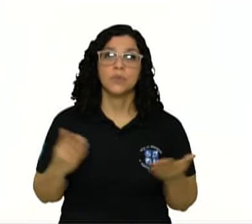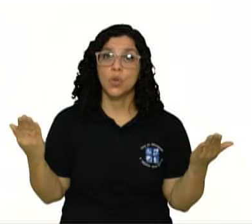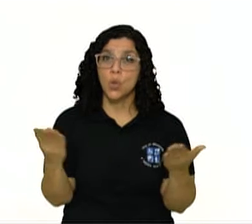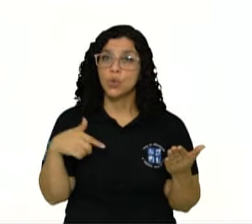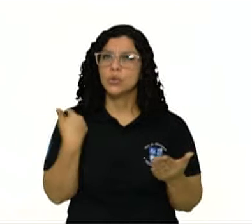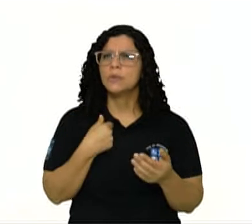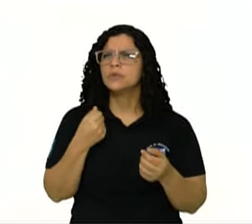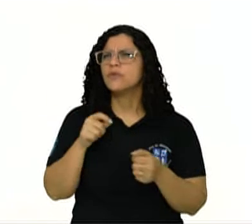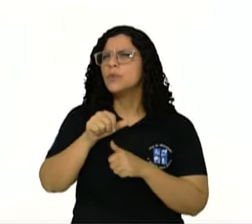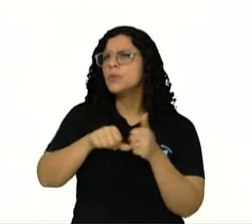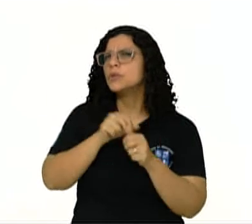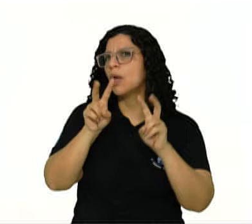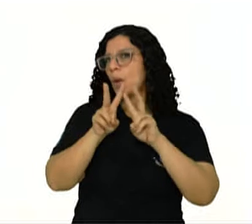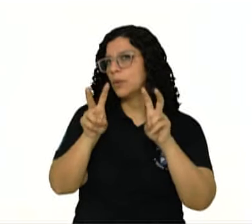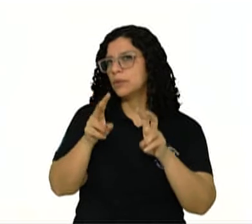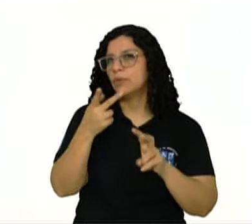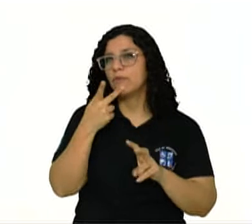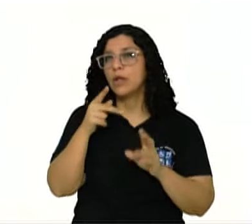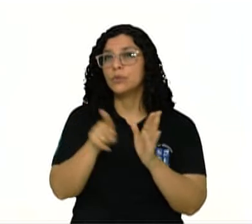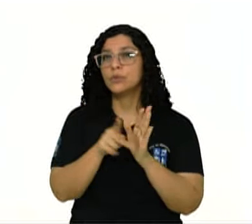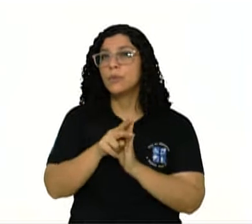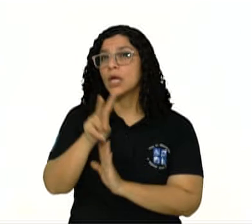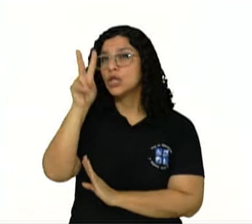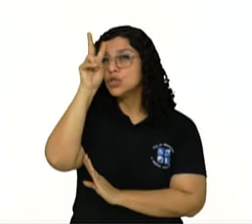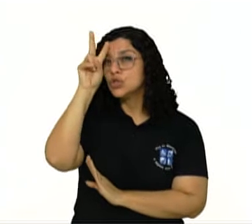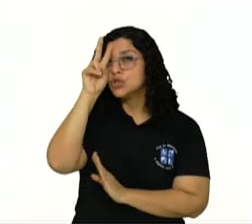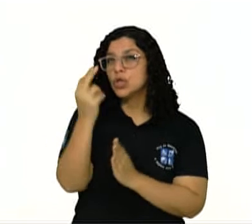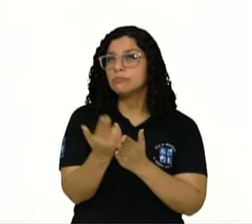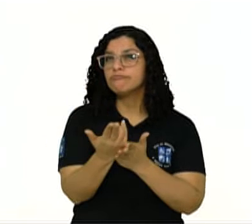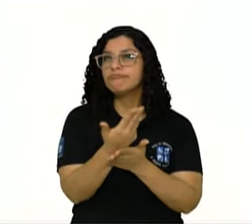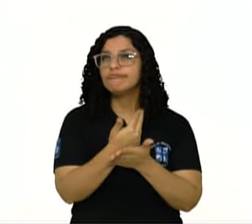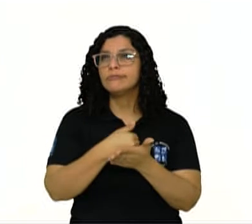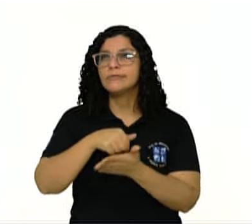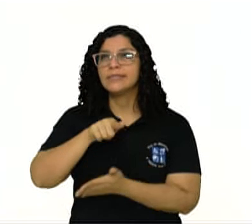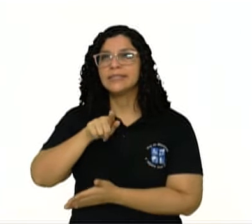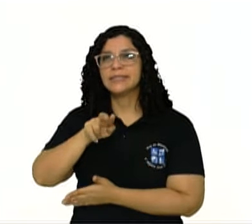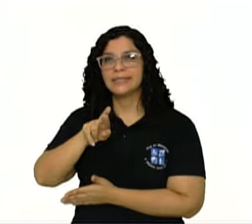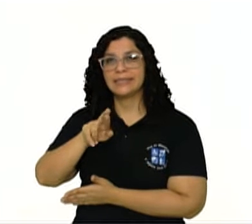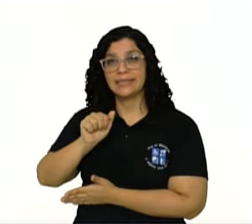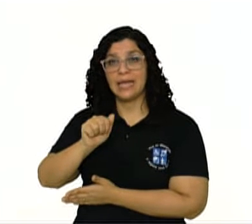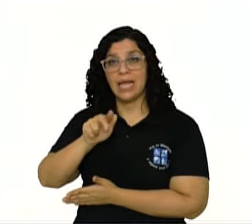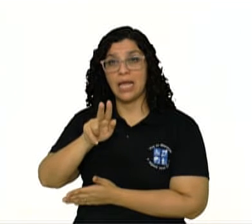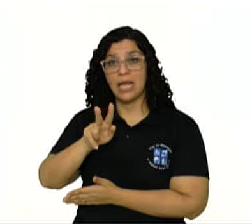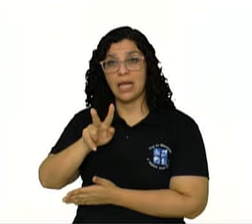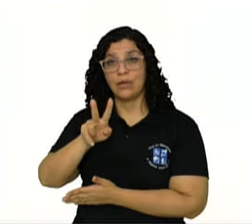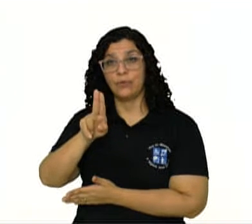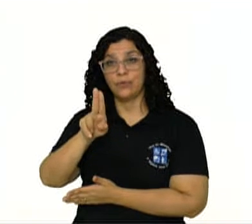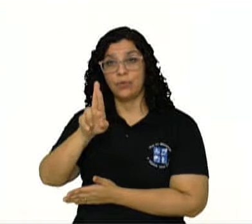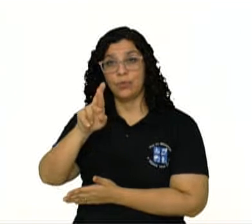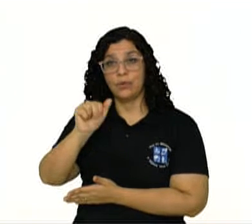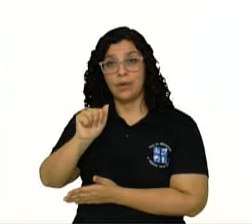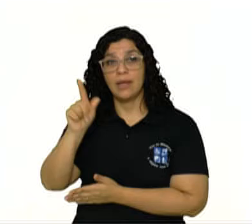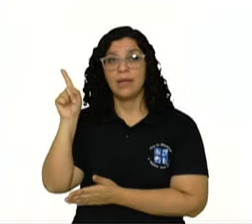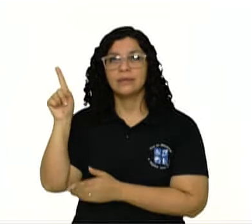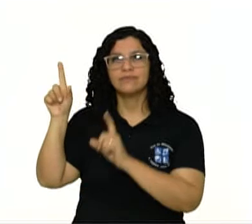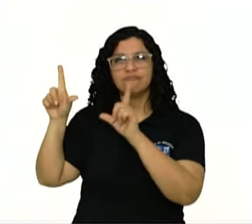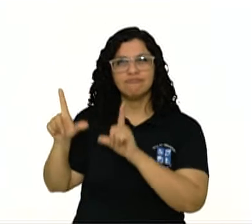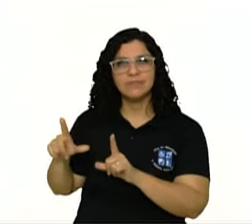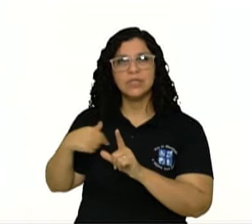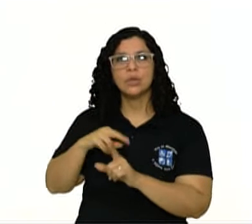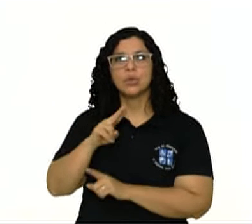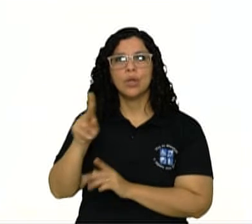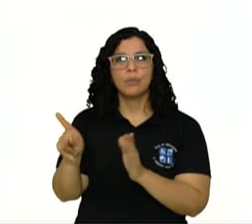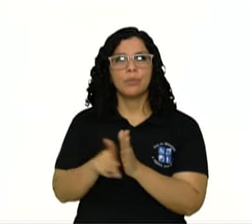Hoje, nós vamos mudar um pouquinho. Nós vamos para a história da gravura. Então, nós temos aqui uma gravura ao lado, né? O nome